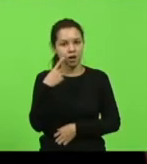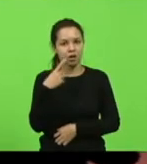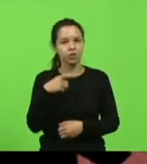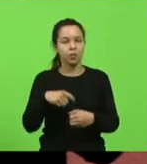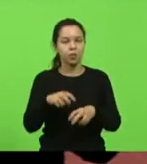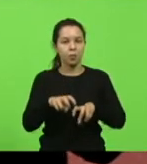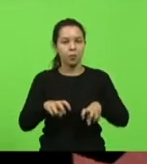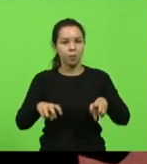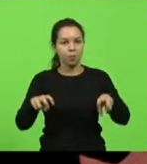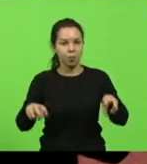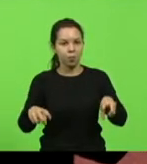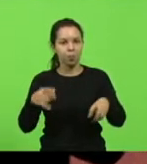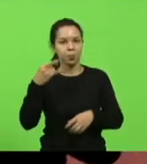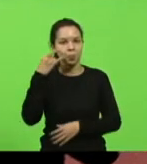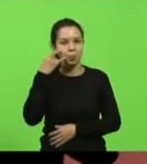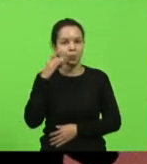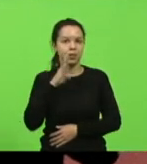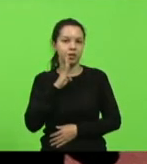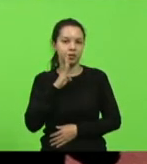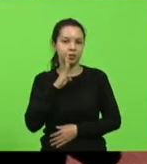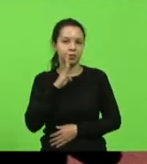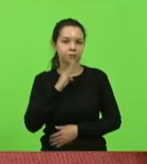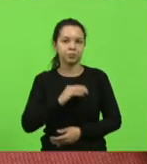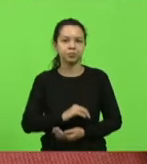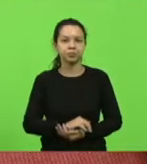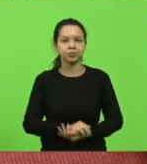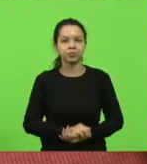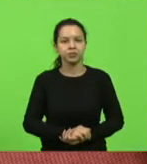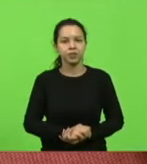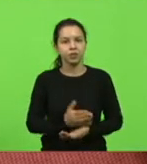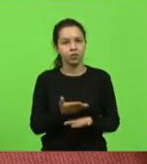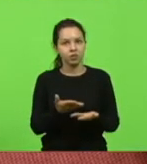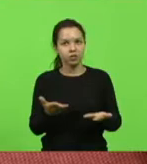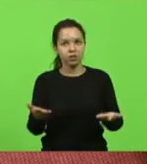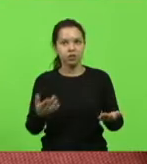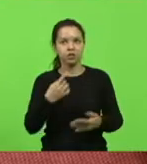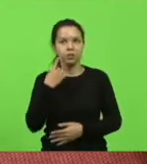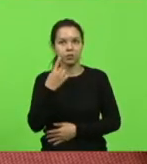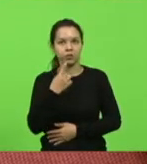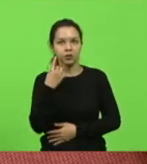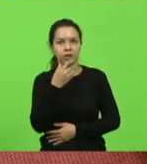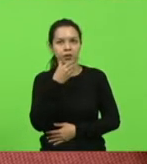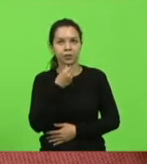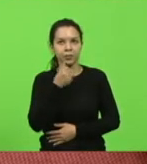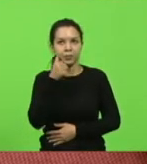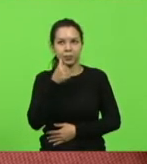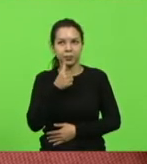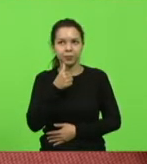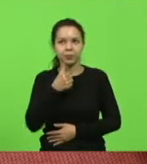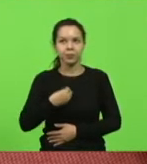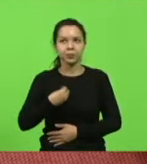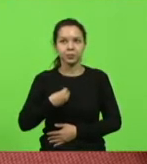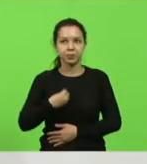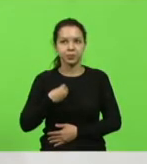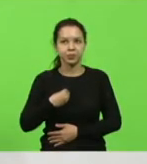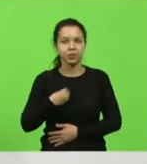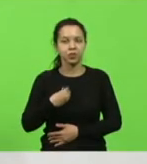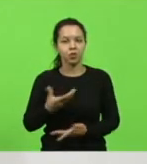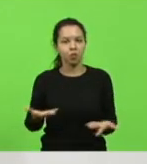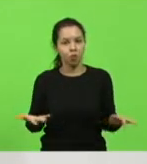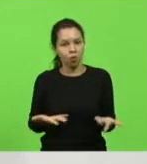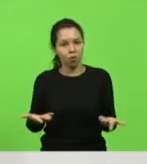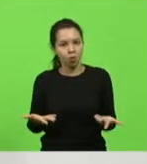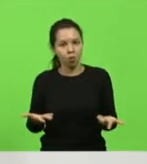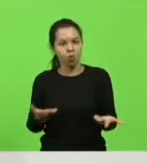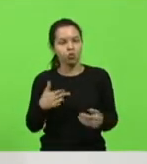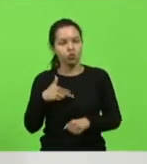Alba e deputado Berlanda senhores e senhoras deputados estar aqui para mim tem sempre